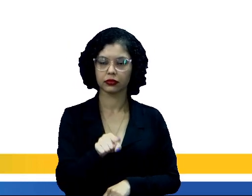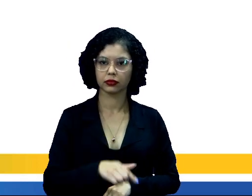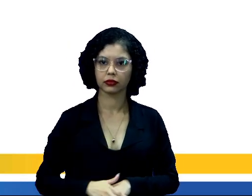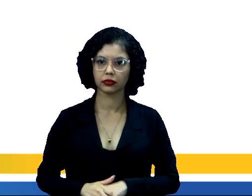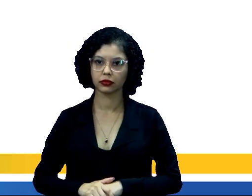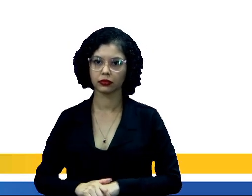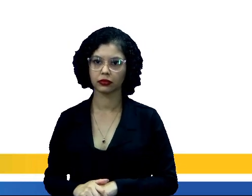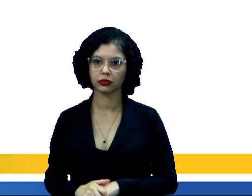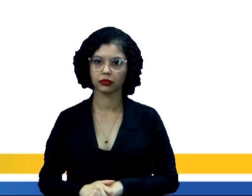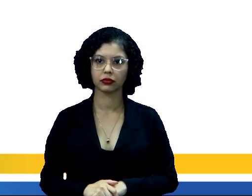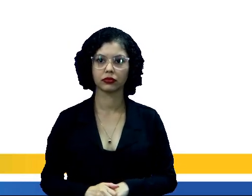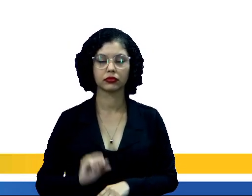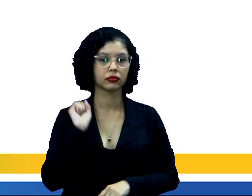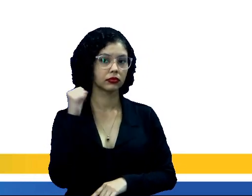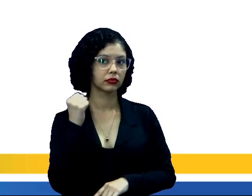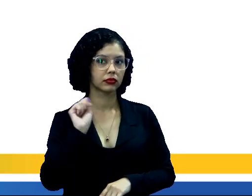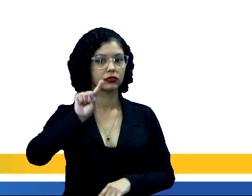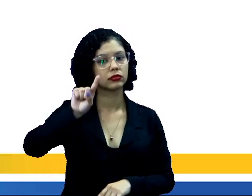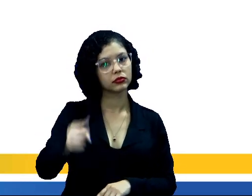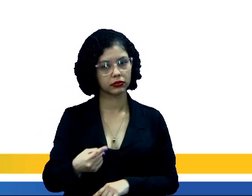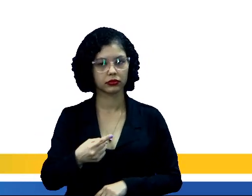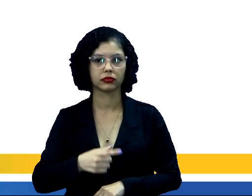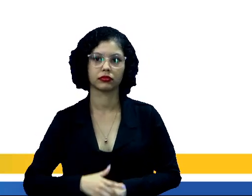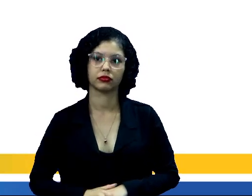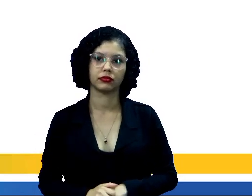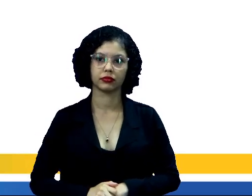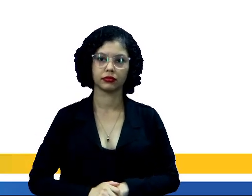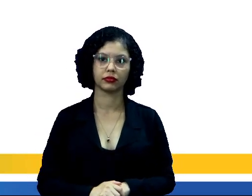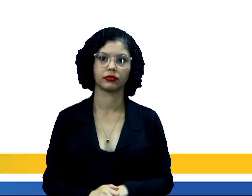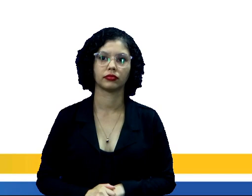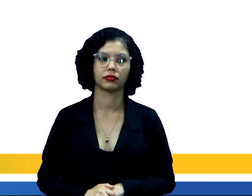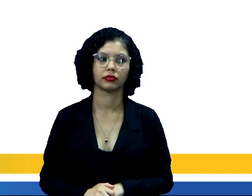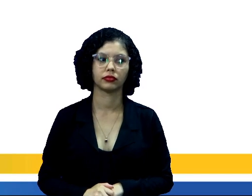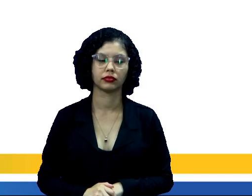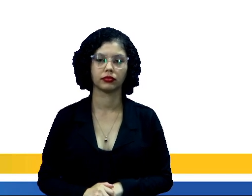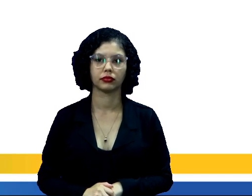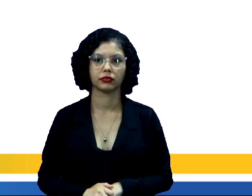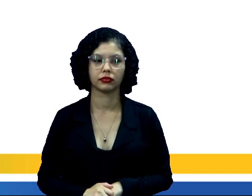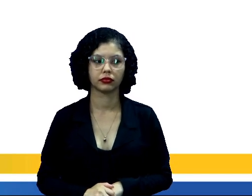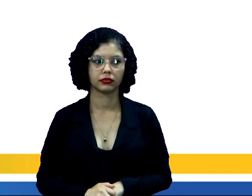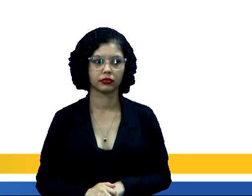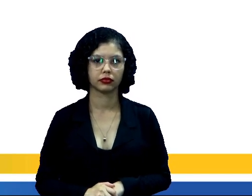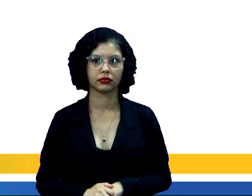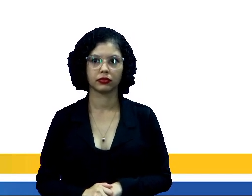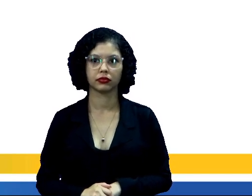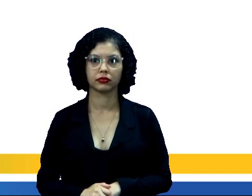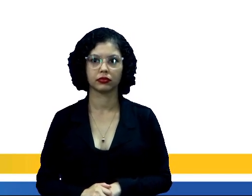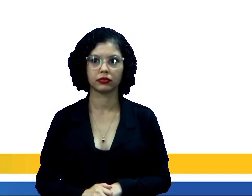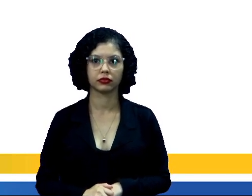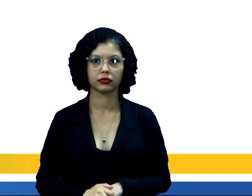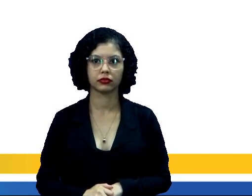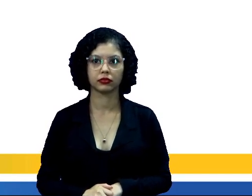7, exclamação. E número 8, a vírgula, ok?